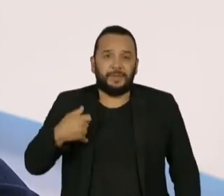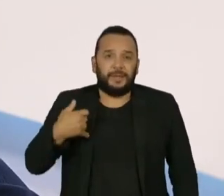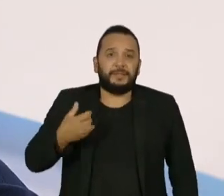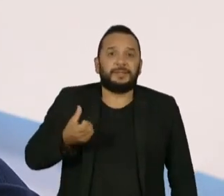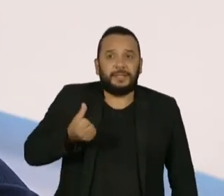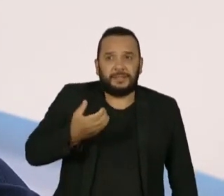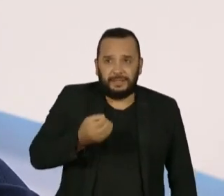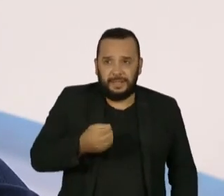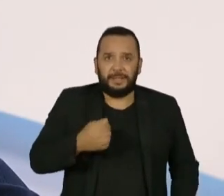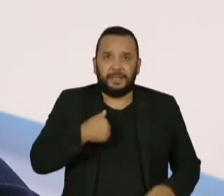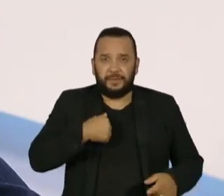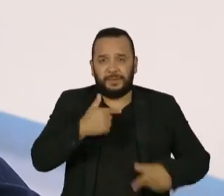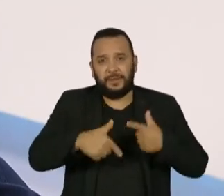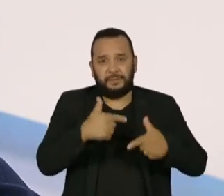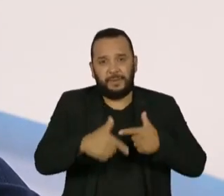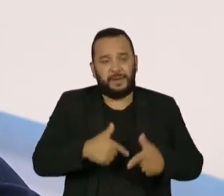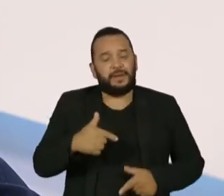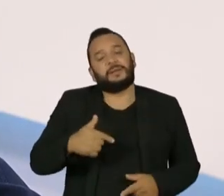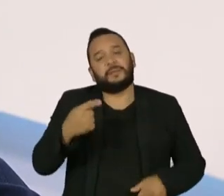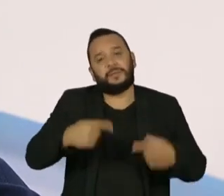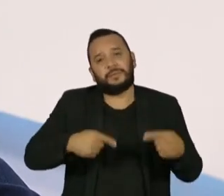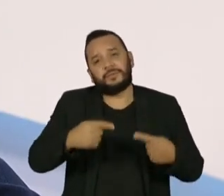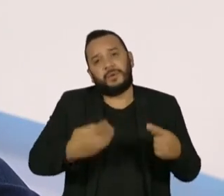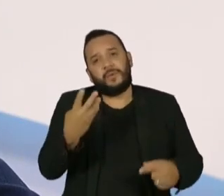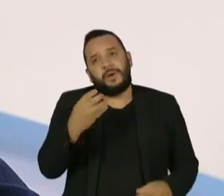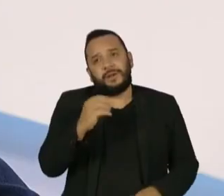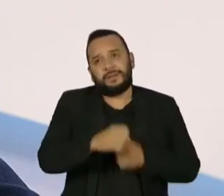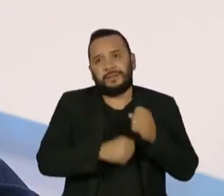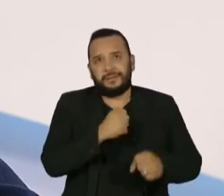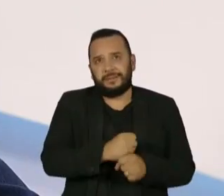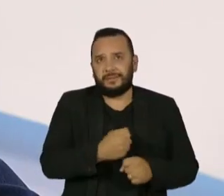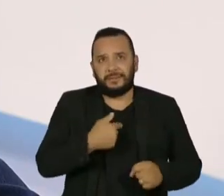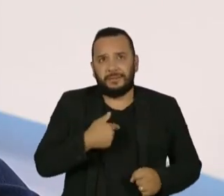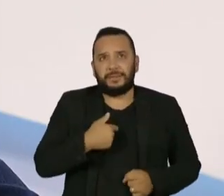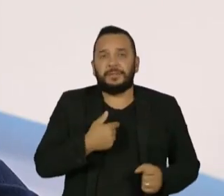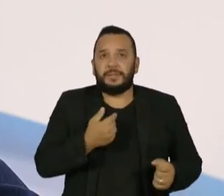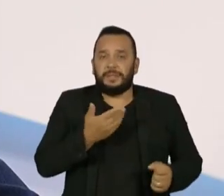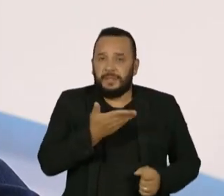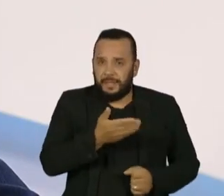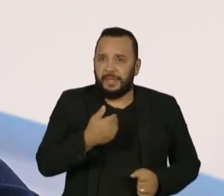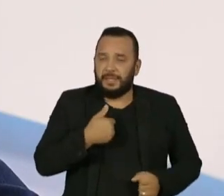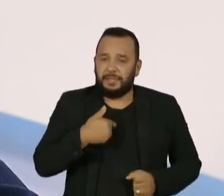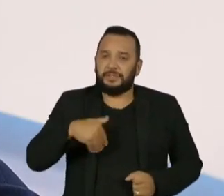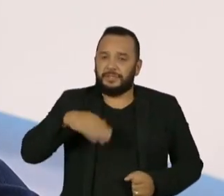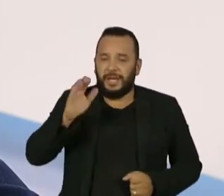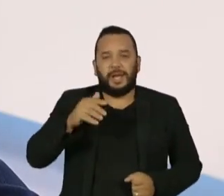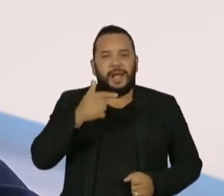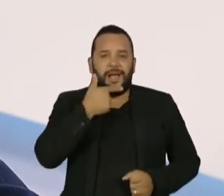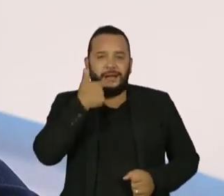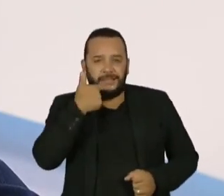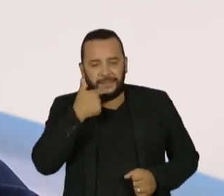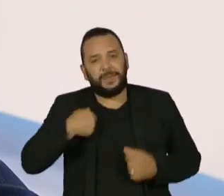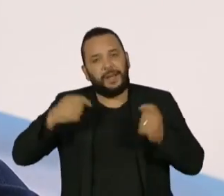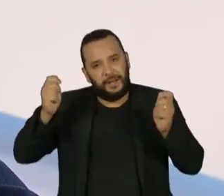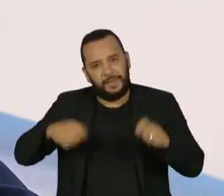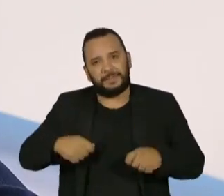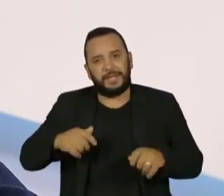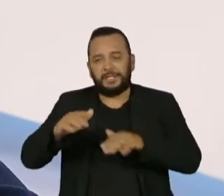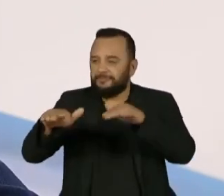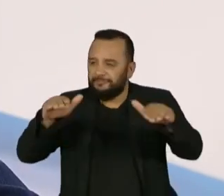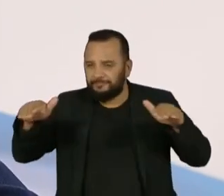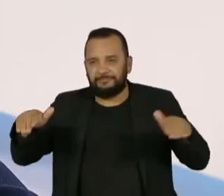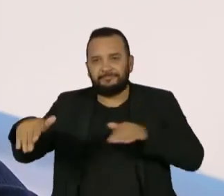política há quase 40 anos. Tá? Eu nunca vi alguém com tanto carisma, com tanta capacidade de mobilização, com